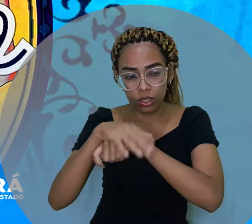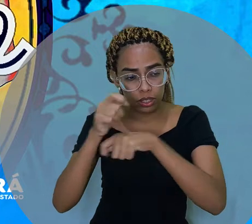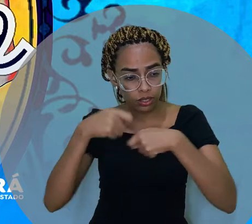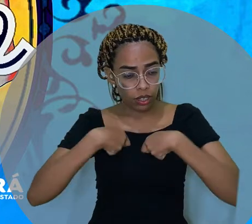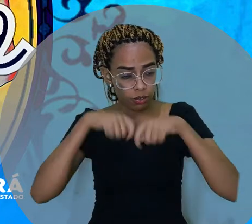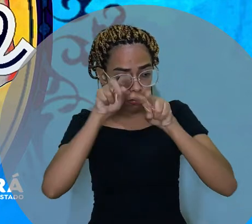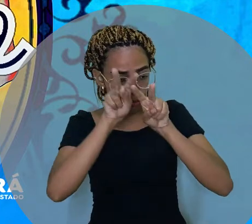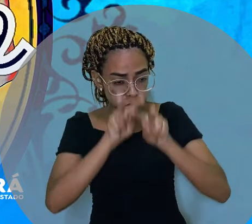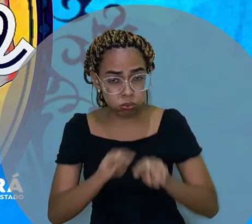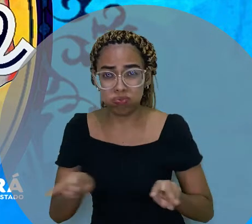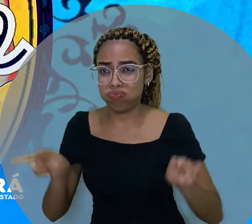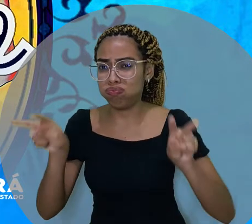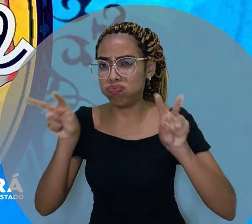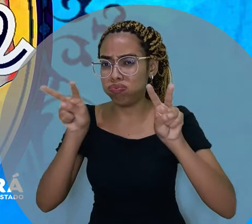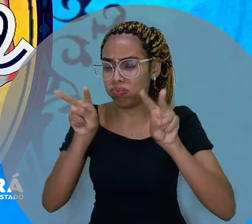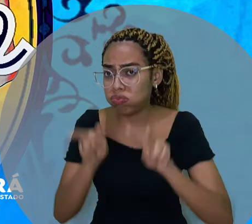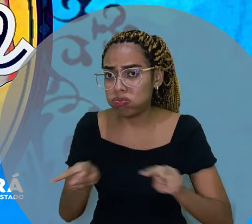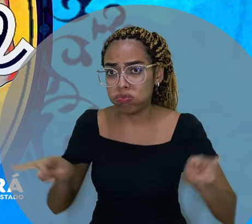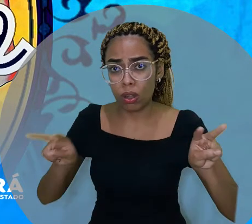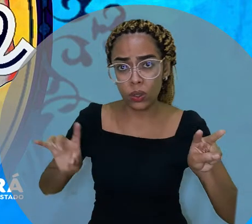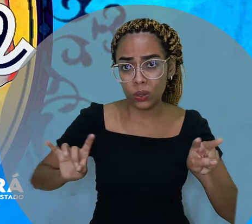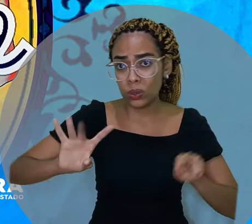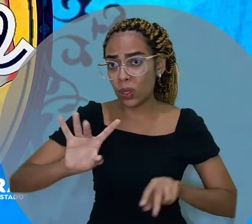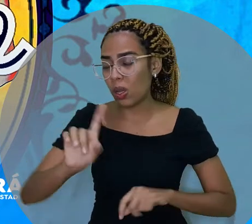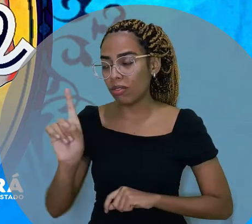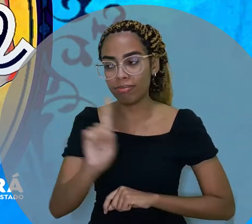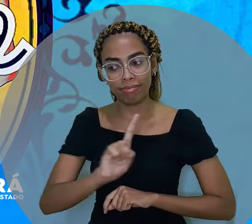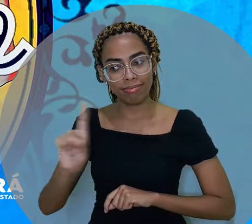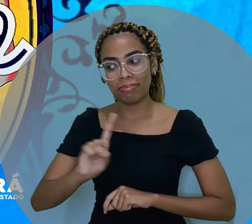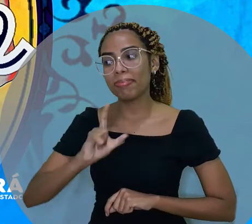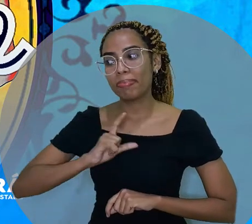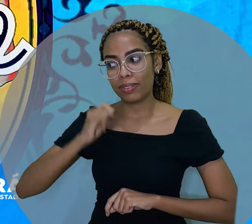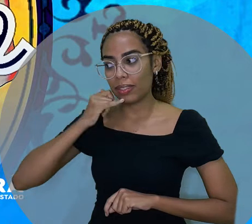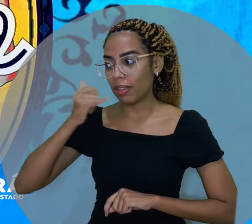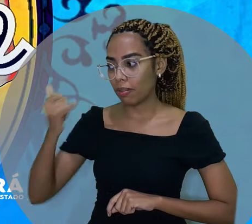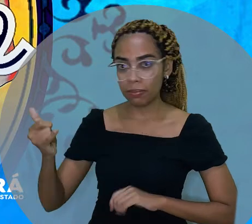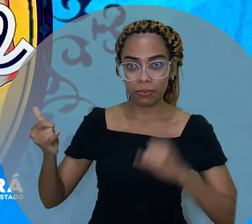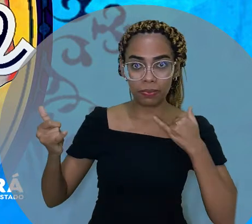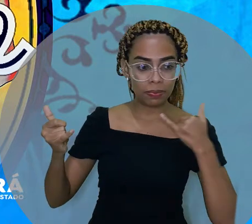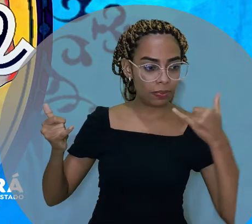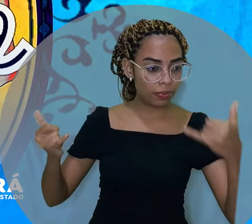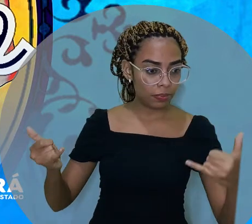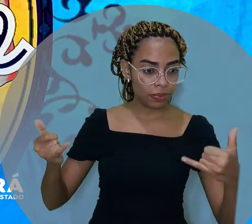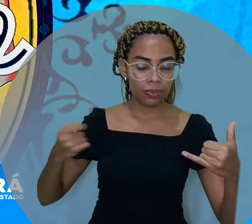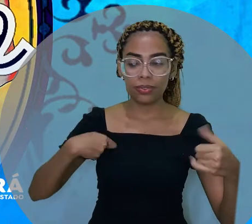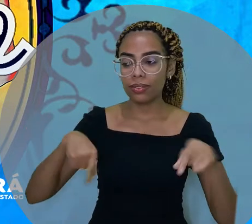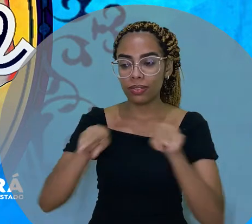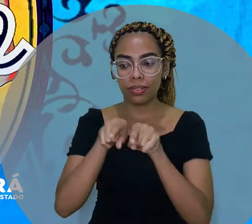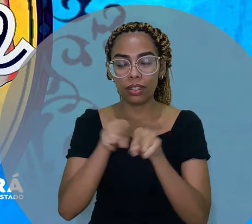O cair da noite trouxe consigo um forte vento, mas não só isso.